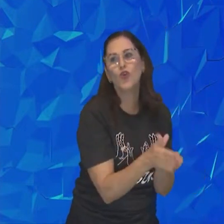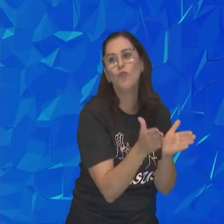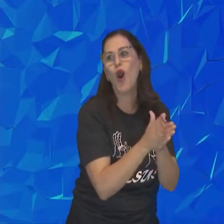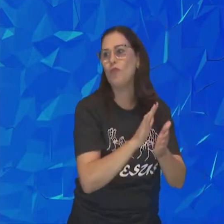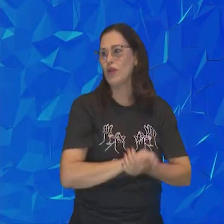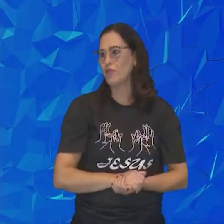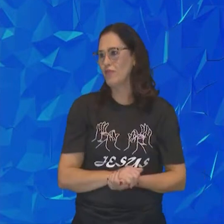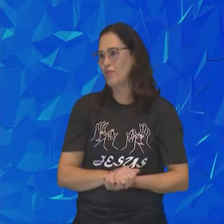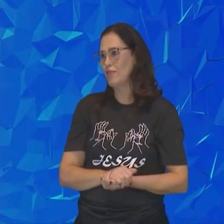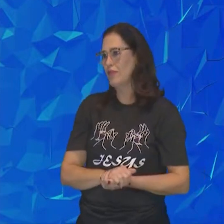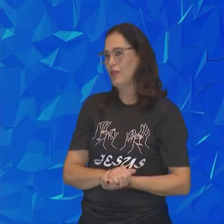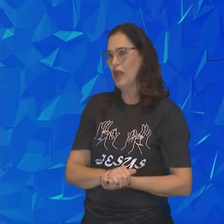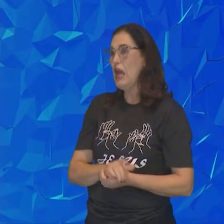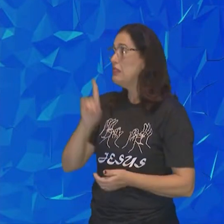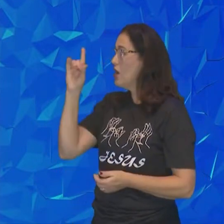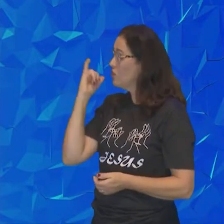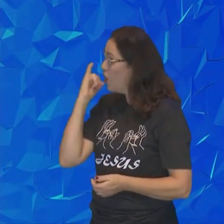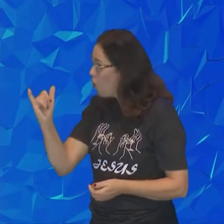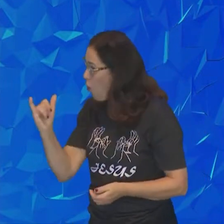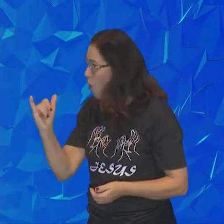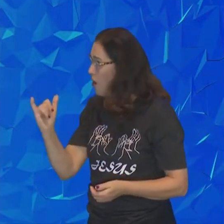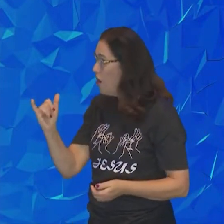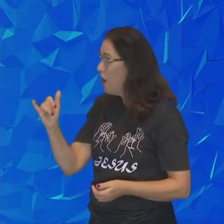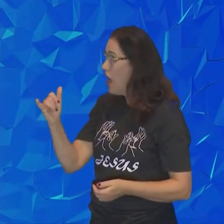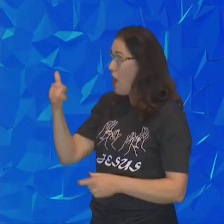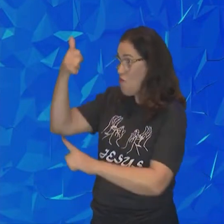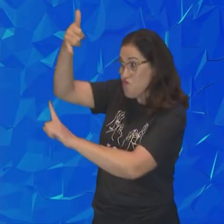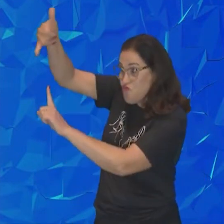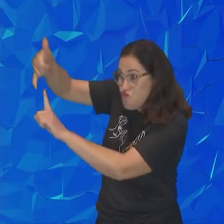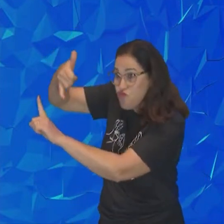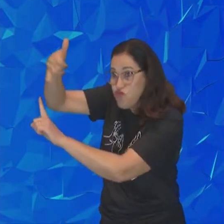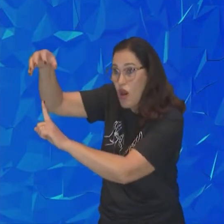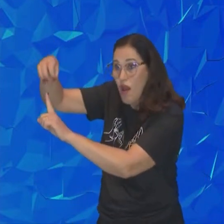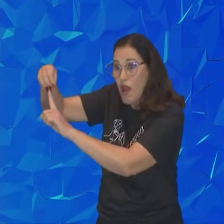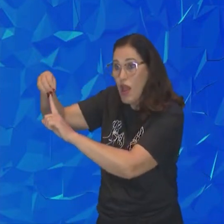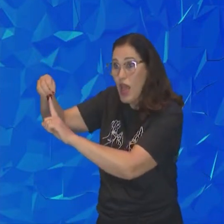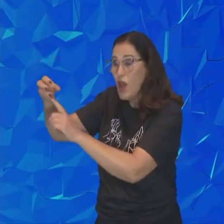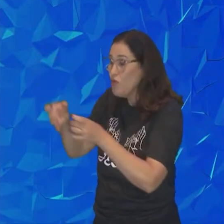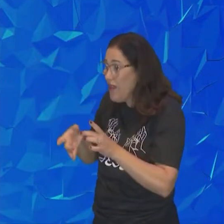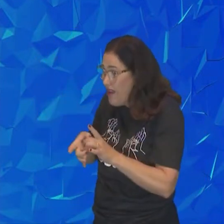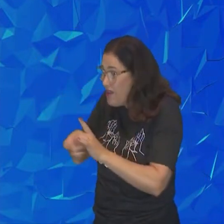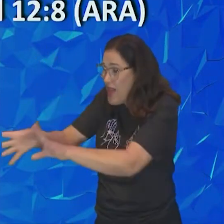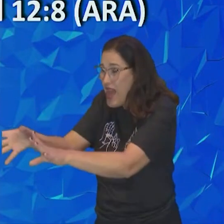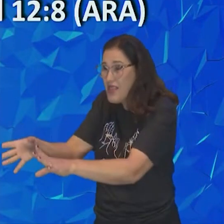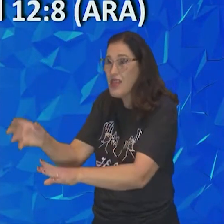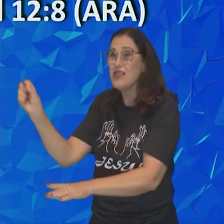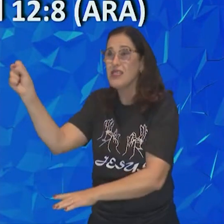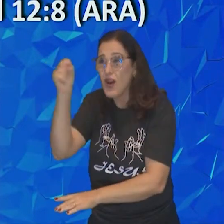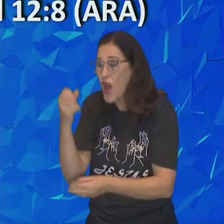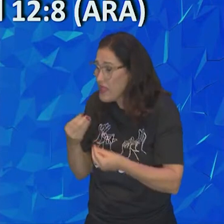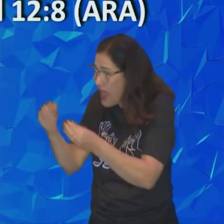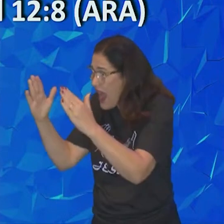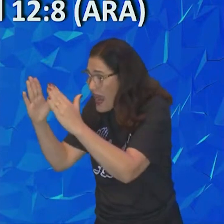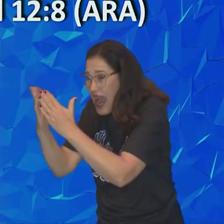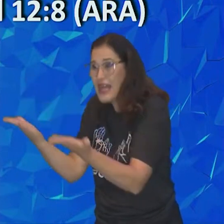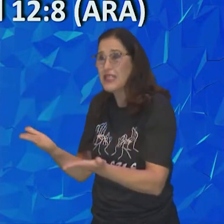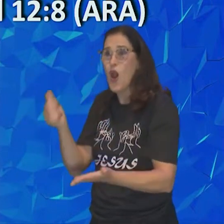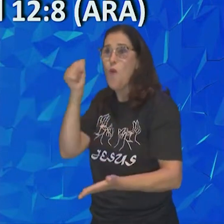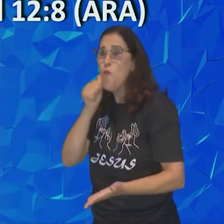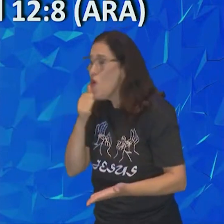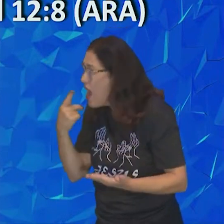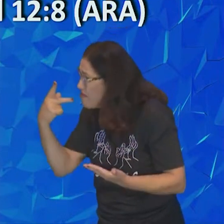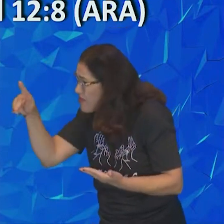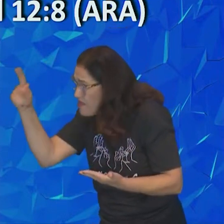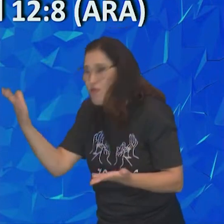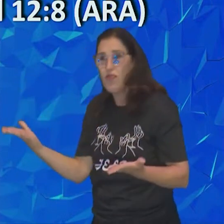Eu te ungi rei sobre Israel, diz o Senhor. Eu te livrei das mãos de Saul. Eu dei-te a casa do teu Senhor e as mulheres do teu